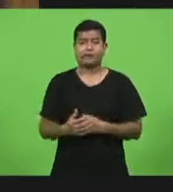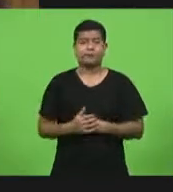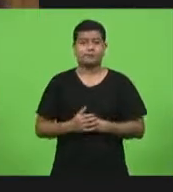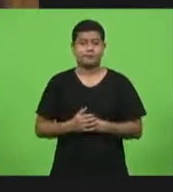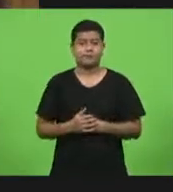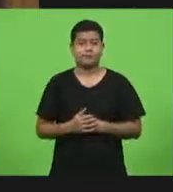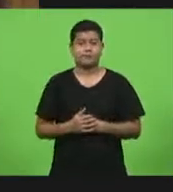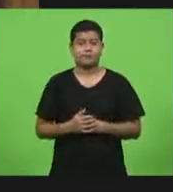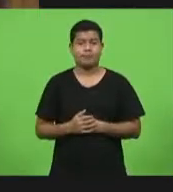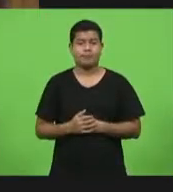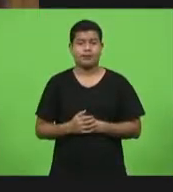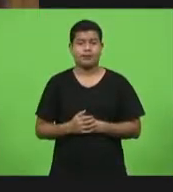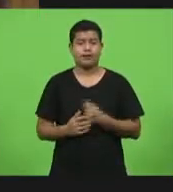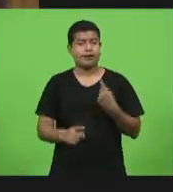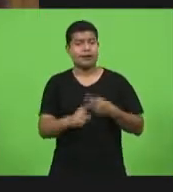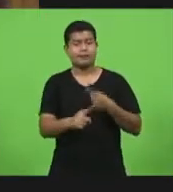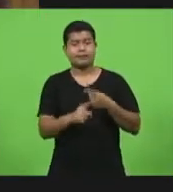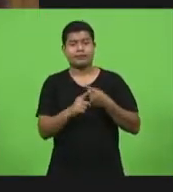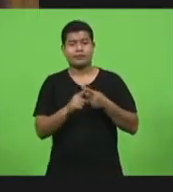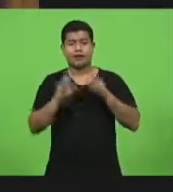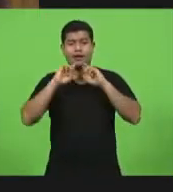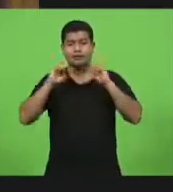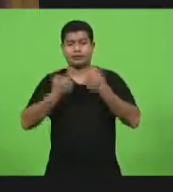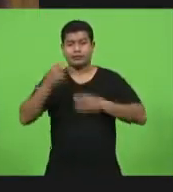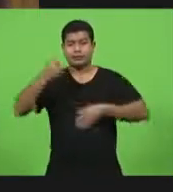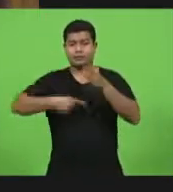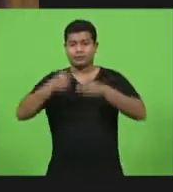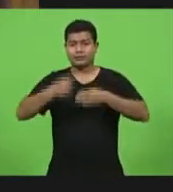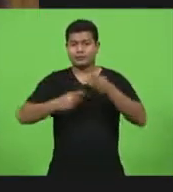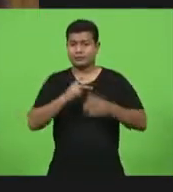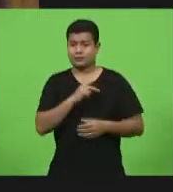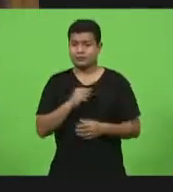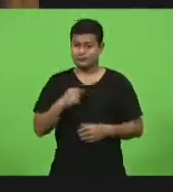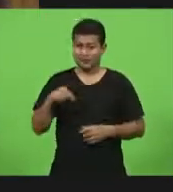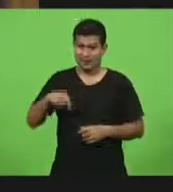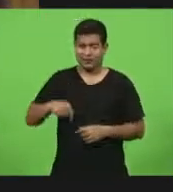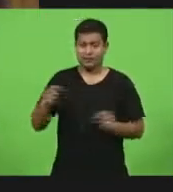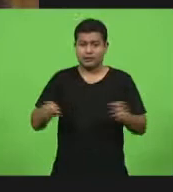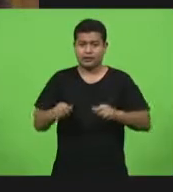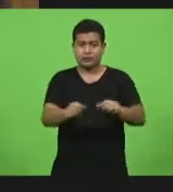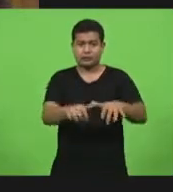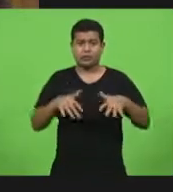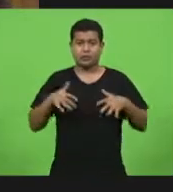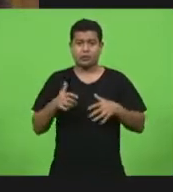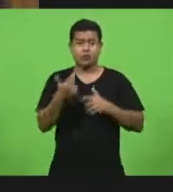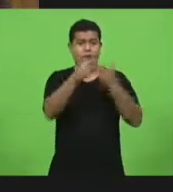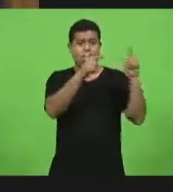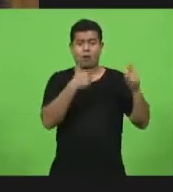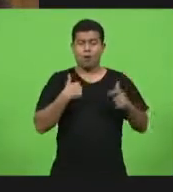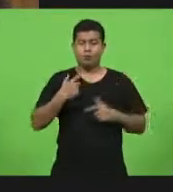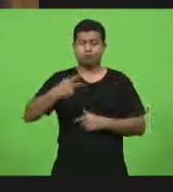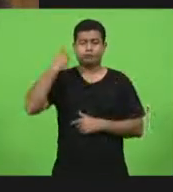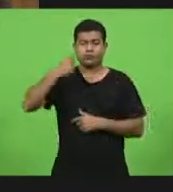Segurança Pública pode ser feita num horário aqui em plenário que possa os demais parlamentares participarem, não sei.